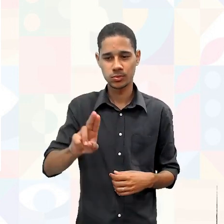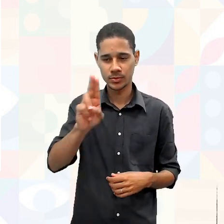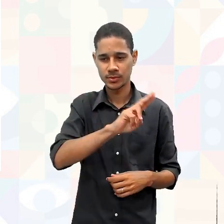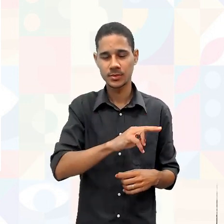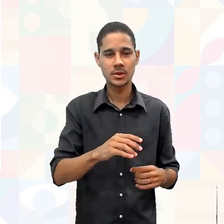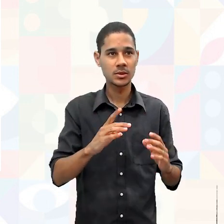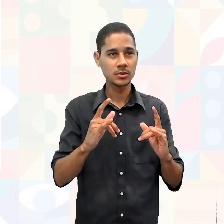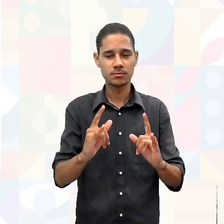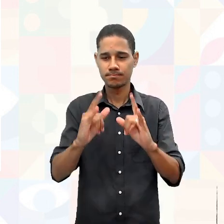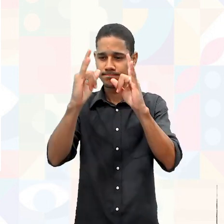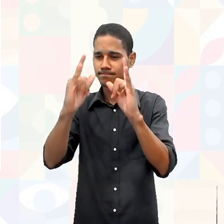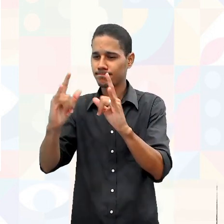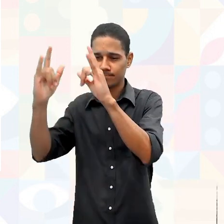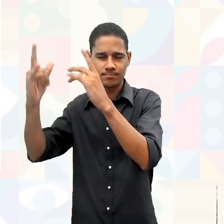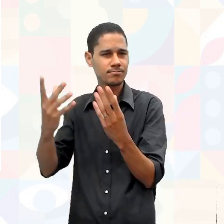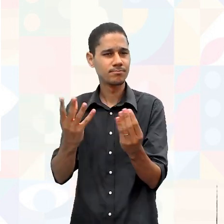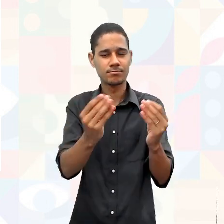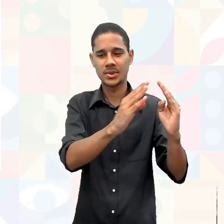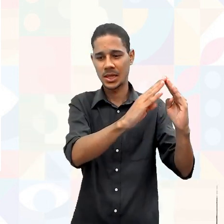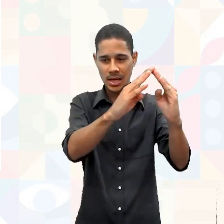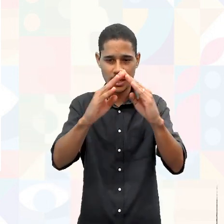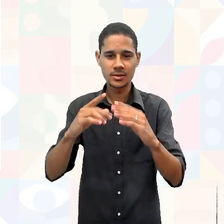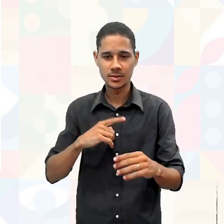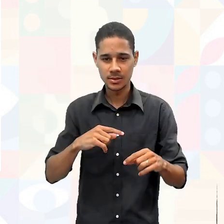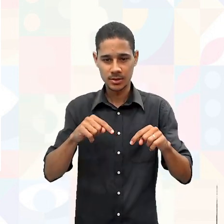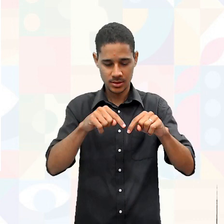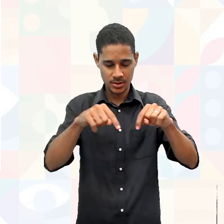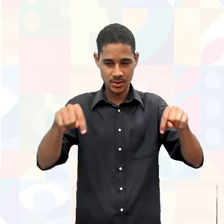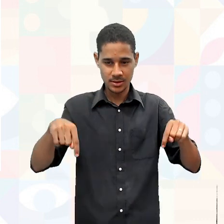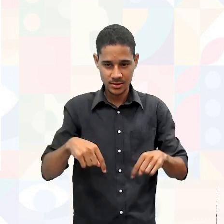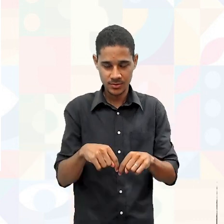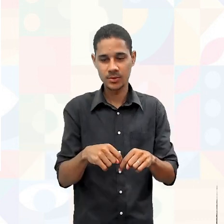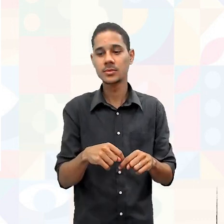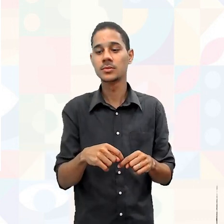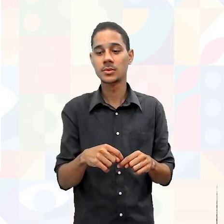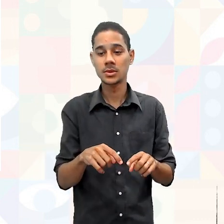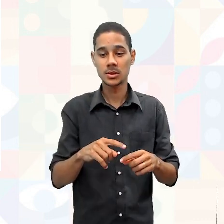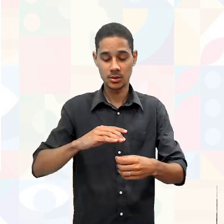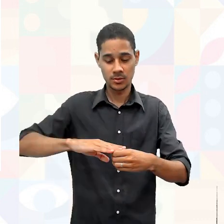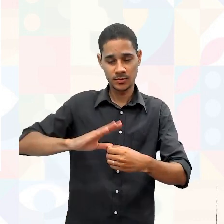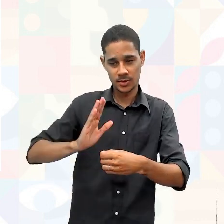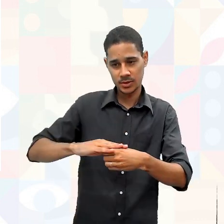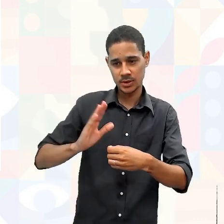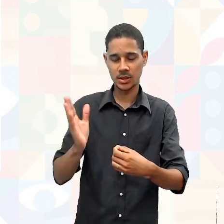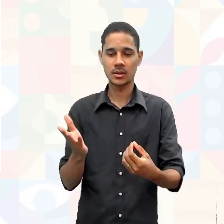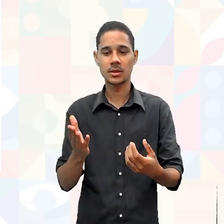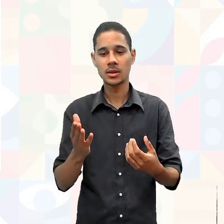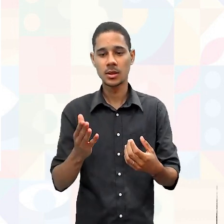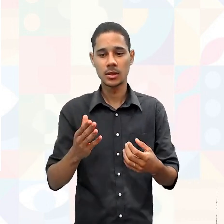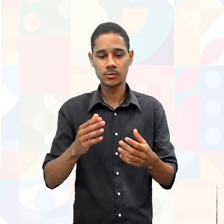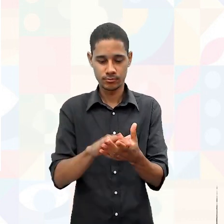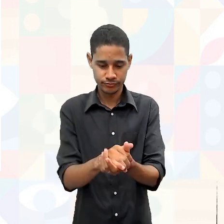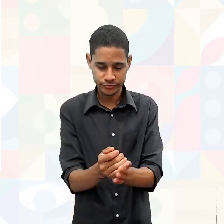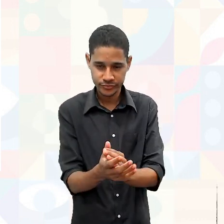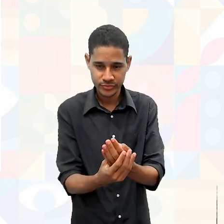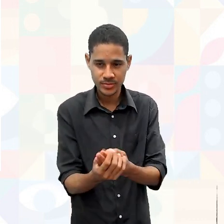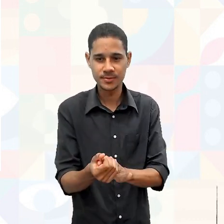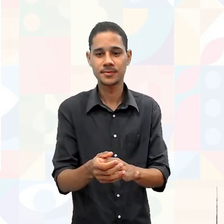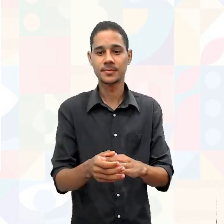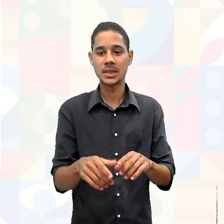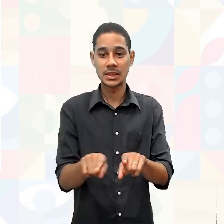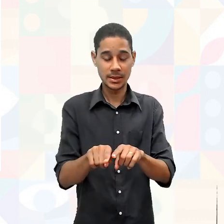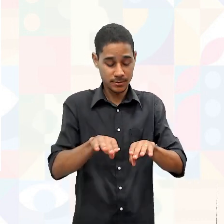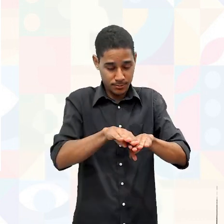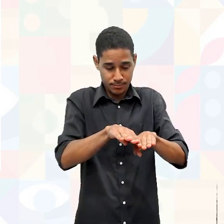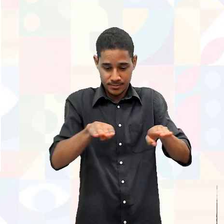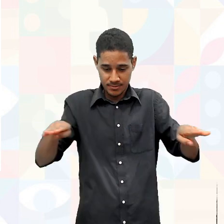das edificações, que é a questão das esquadrias, vasos sanitários, lavatórios e bancadas para cozinhas,